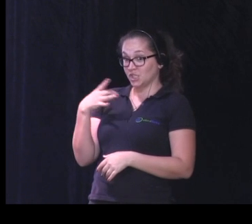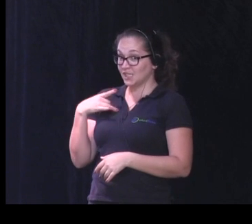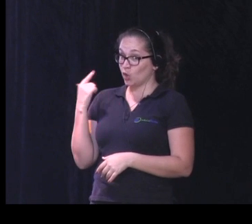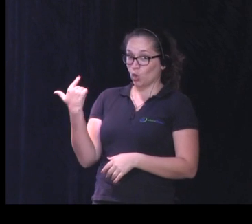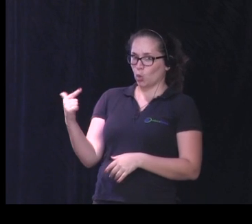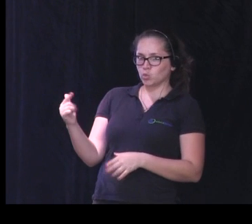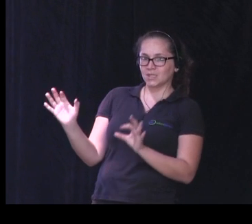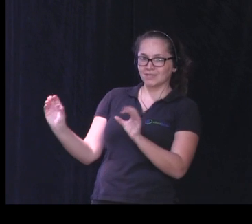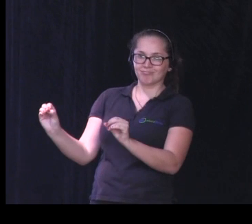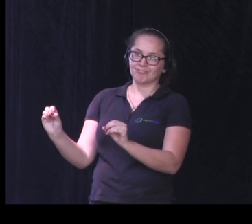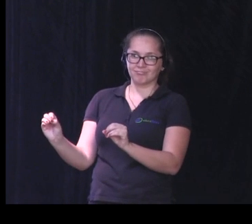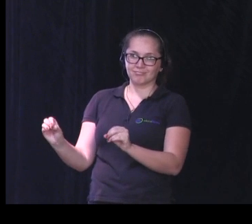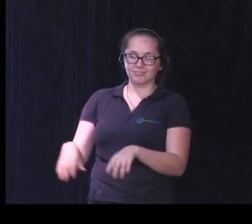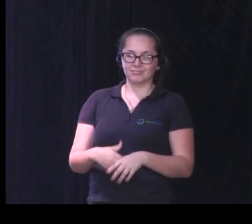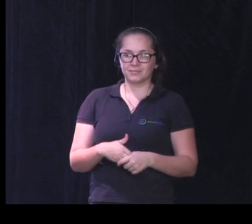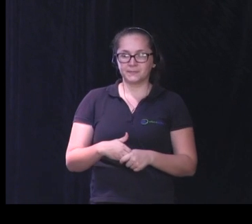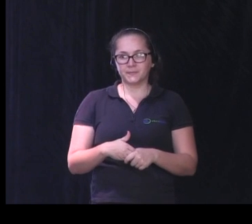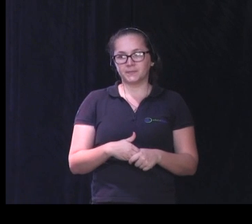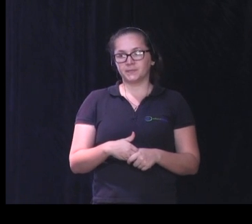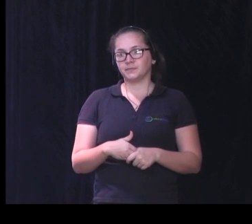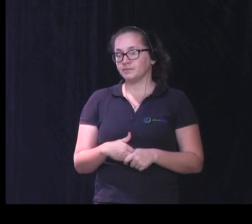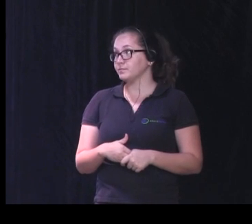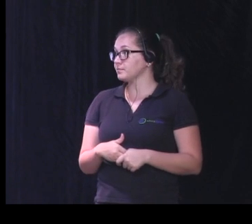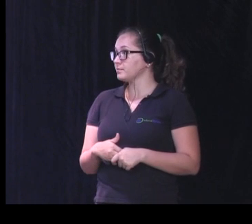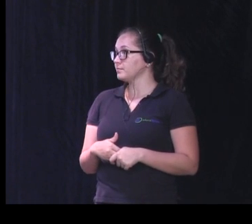o Chile precisamente não tinha.